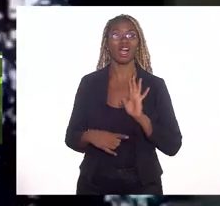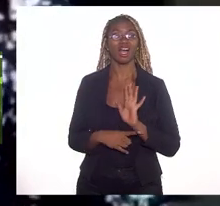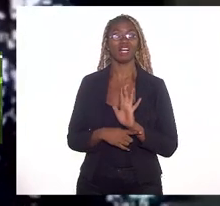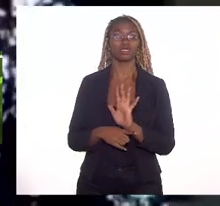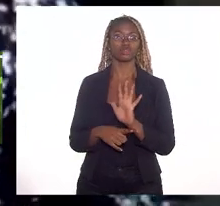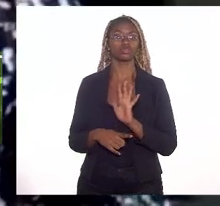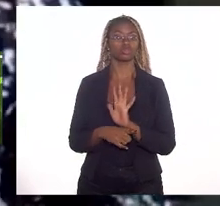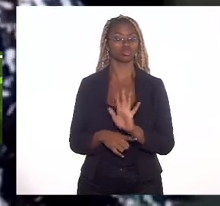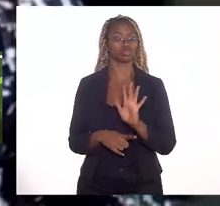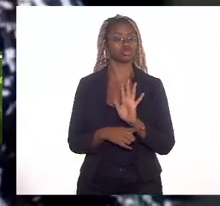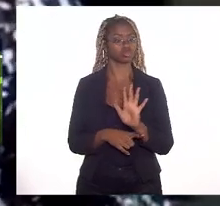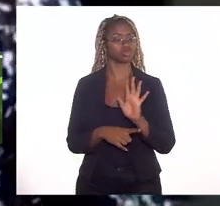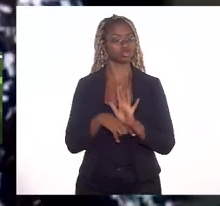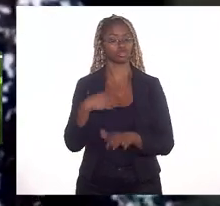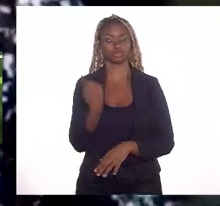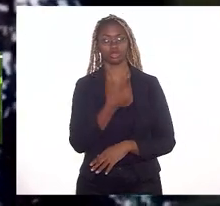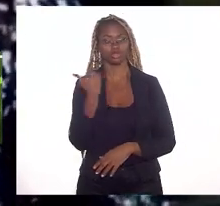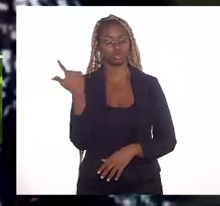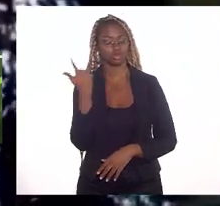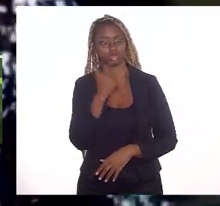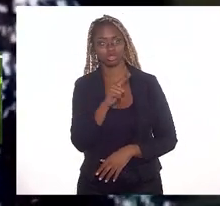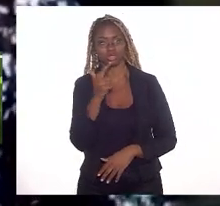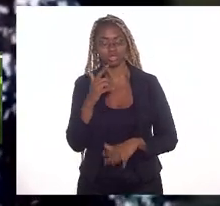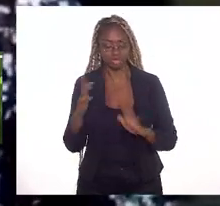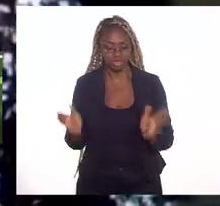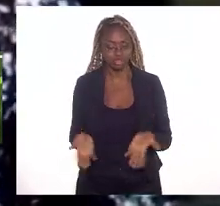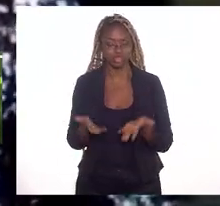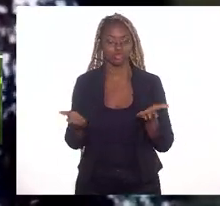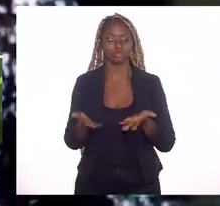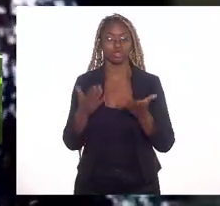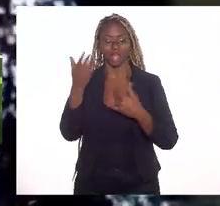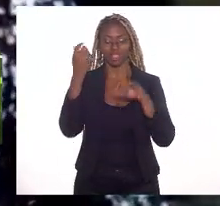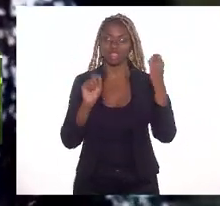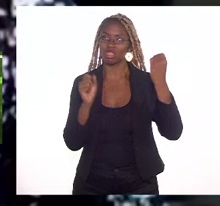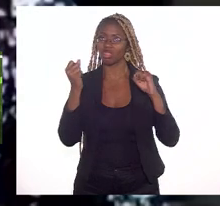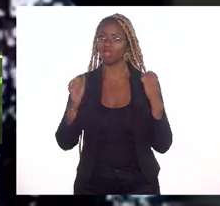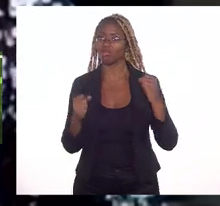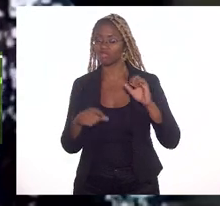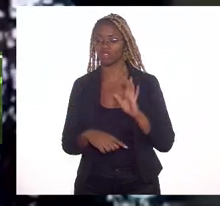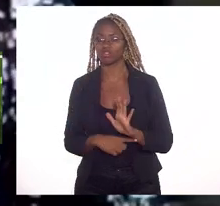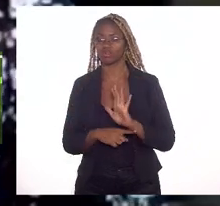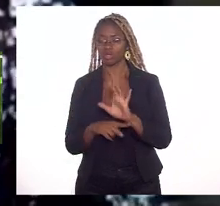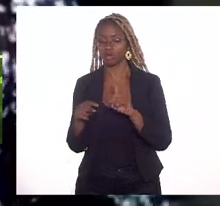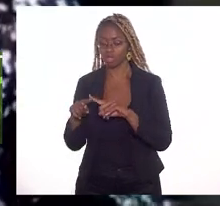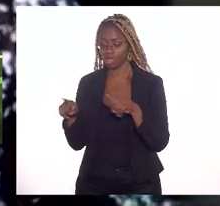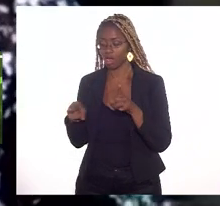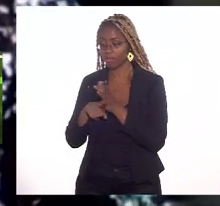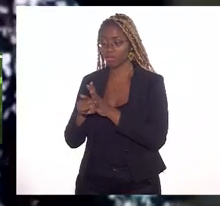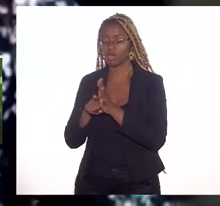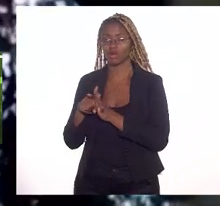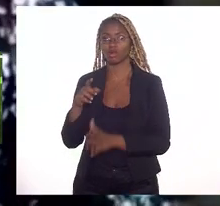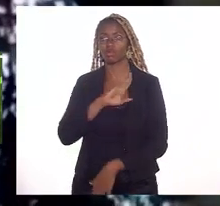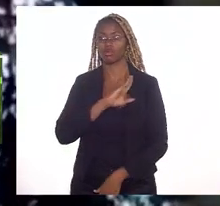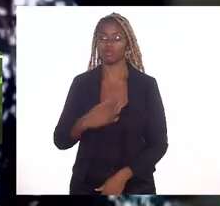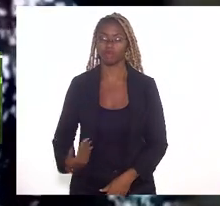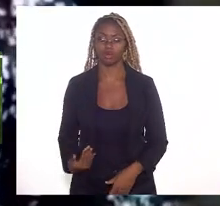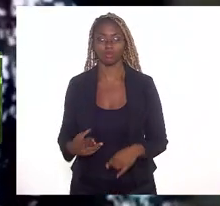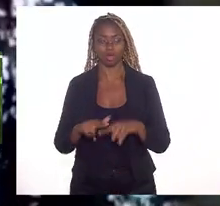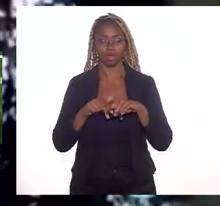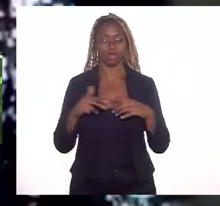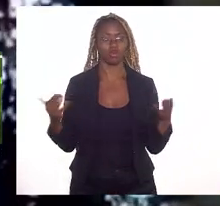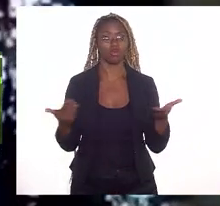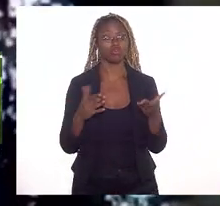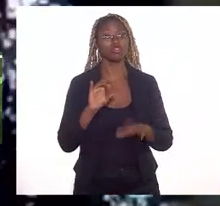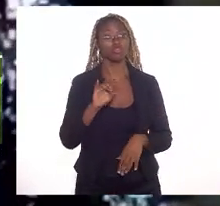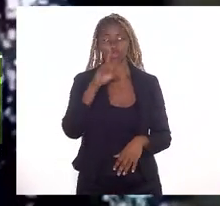possa conseguir ou sensibilizar alguma indústria ou então até os laboratórios do governo. Porque hoje, somente o